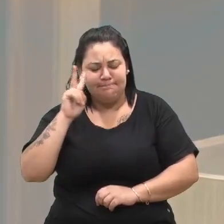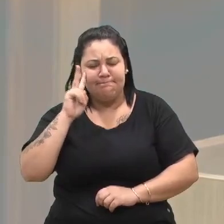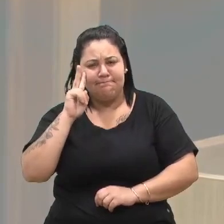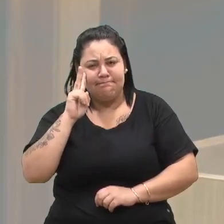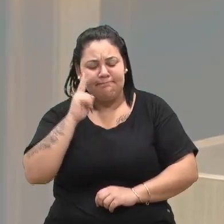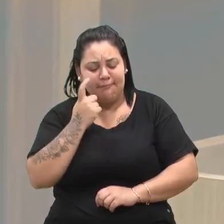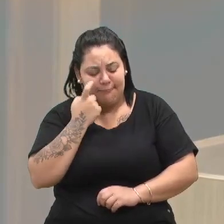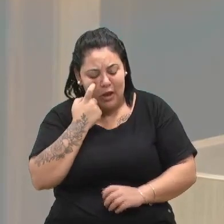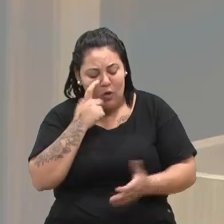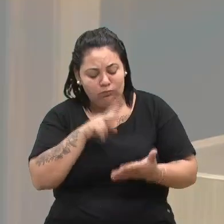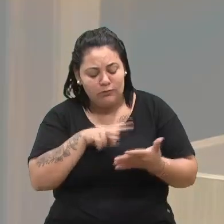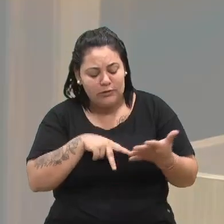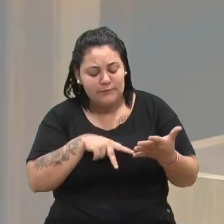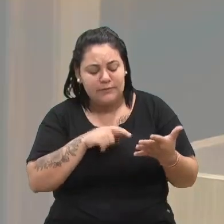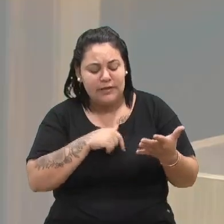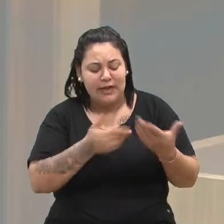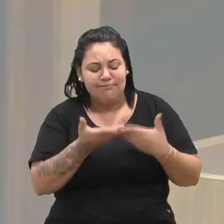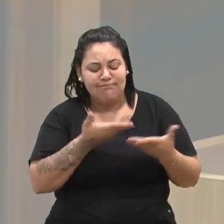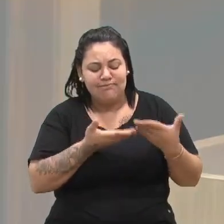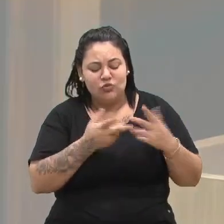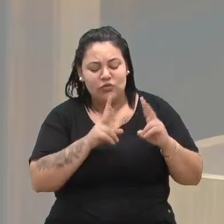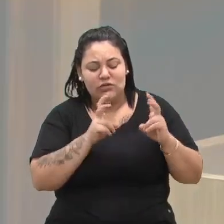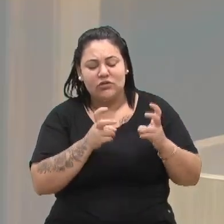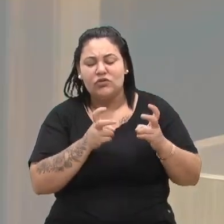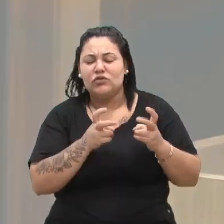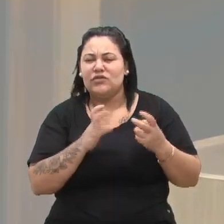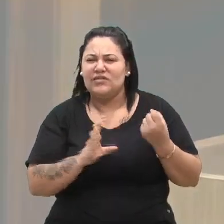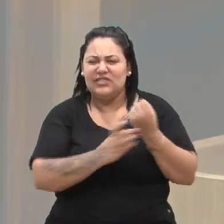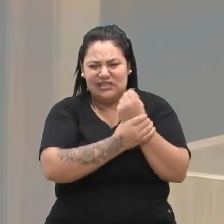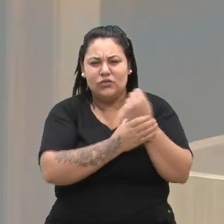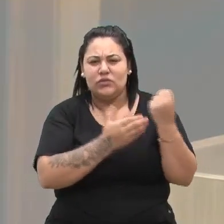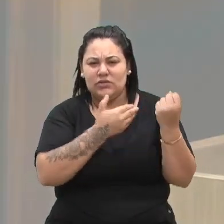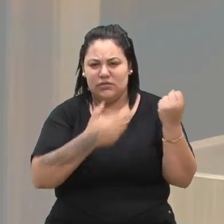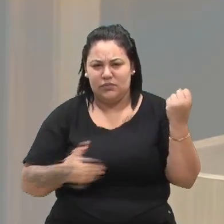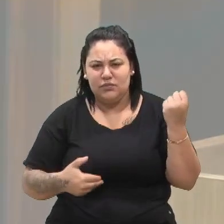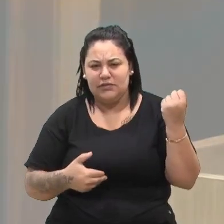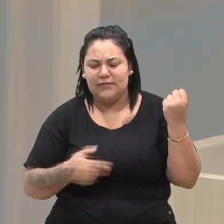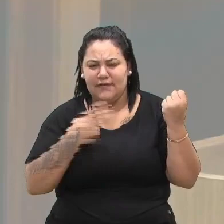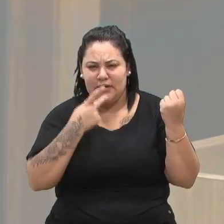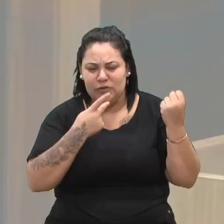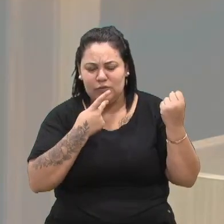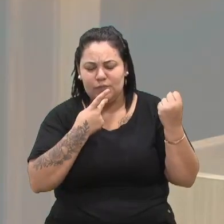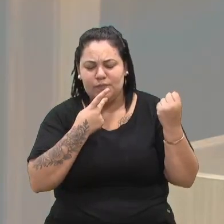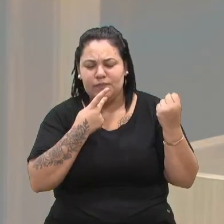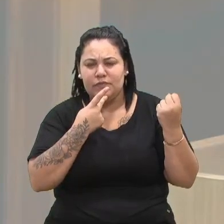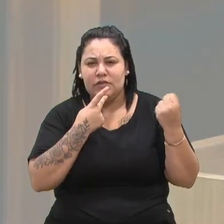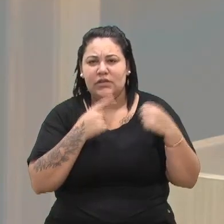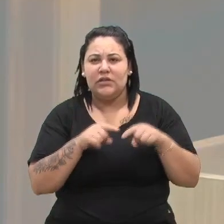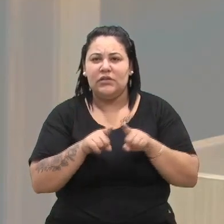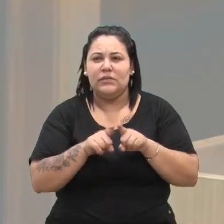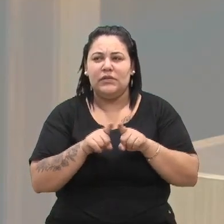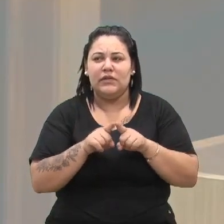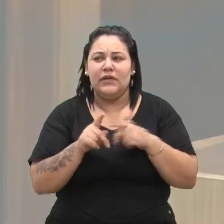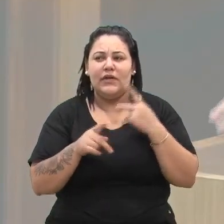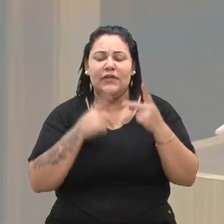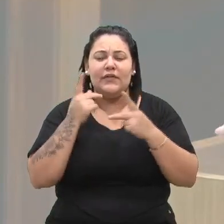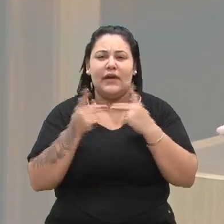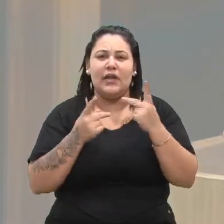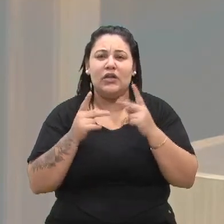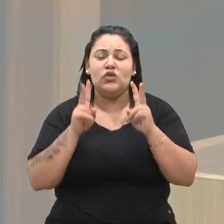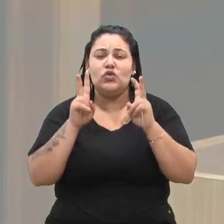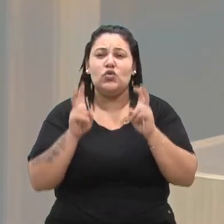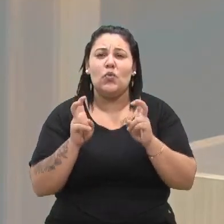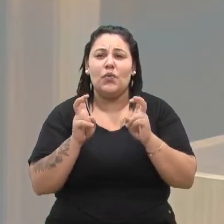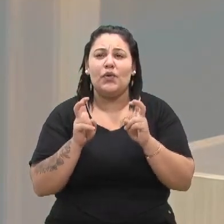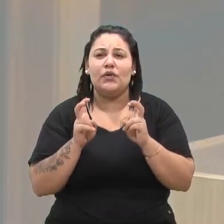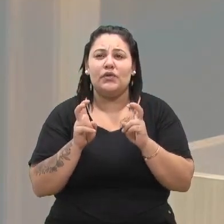um tema sobre, na realidade trata sobre segurança pública, mas ele fala sobre a